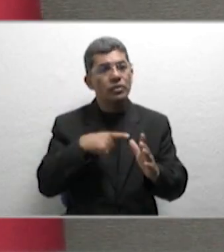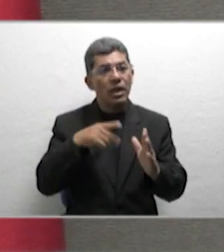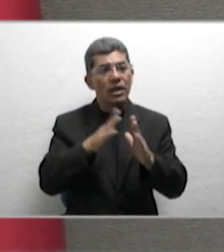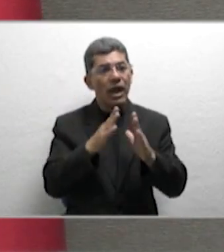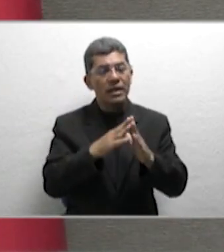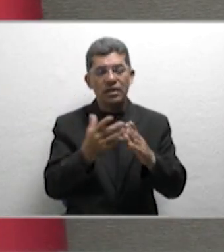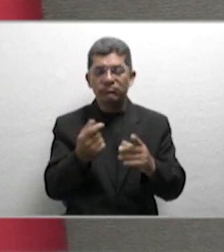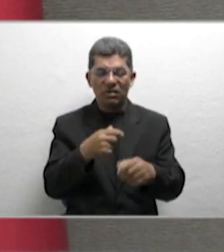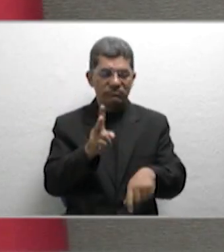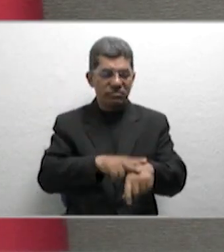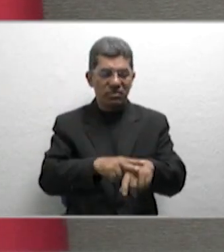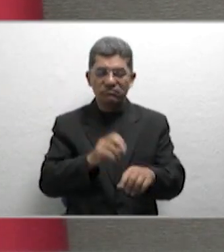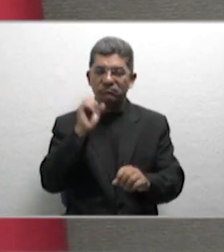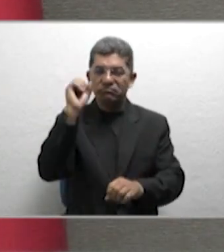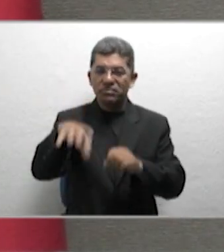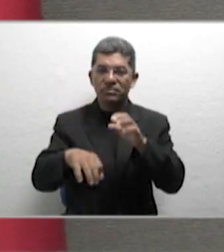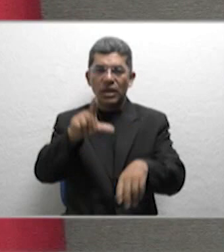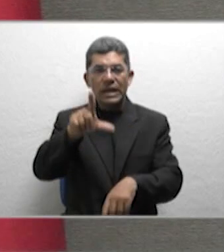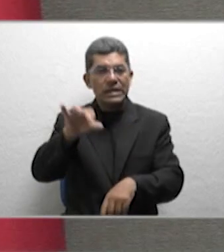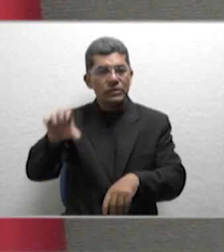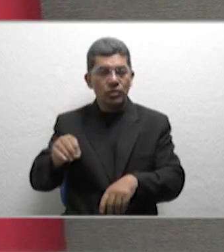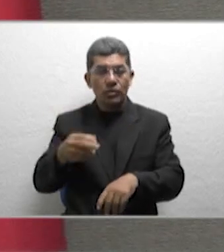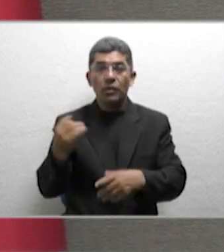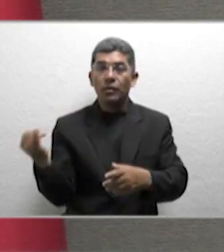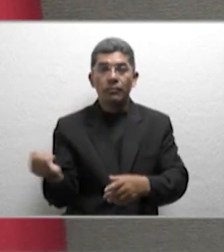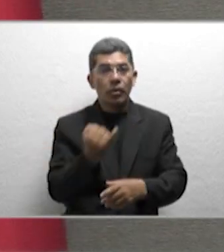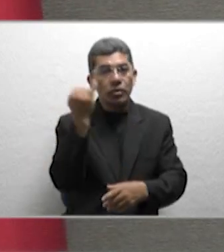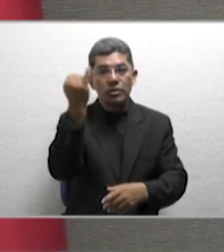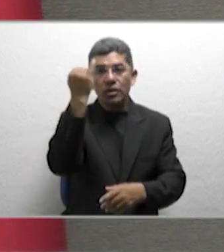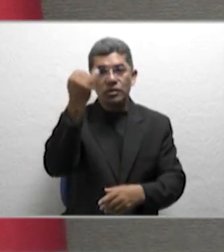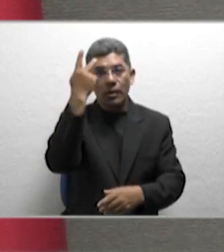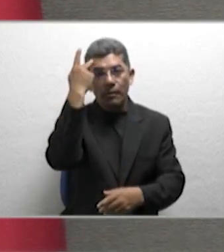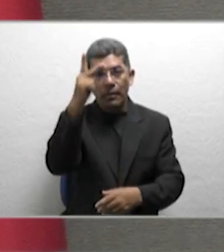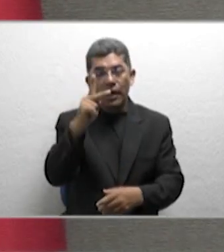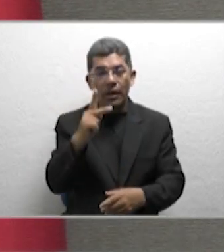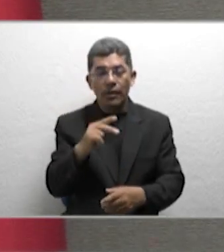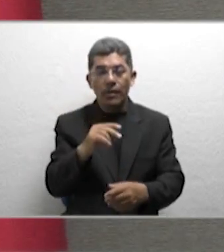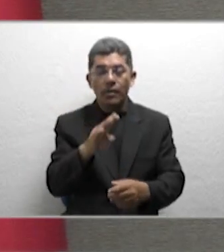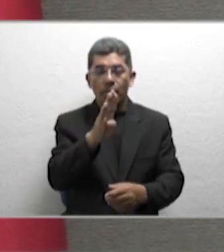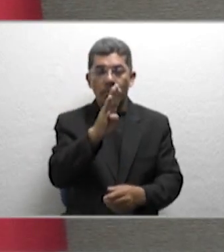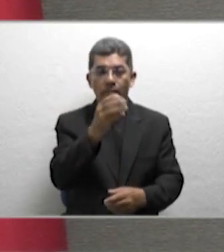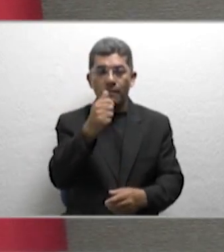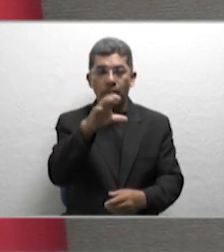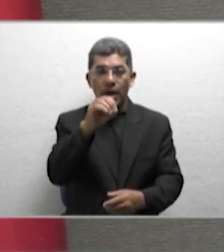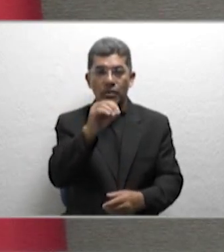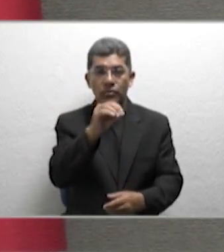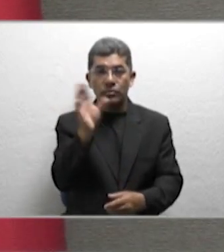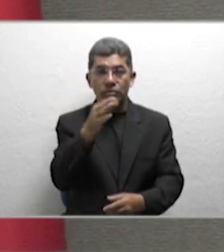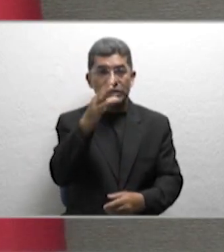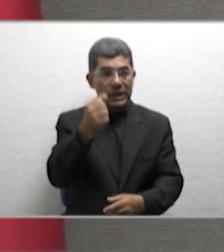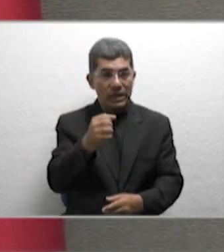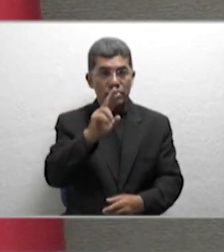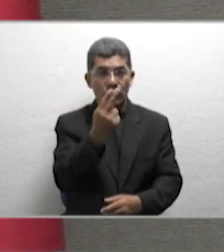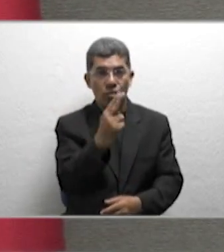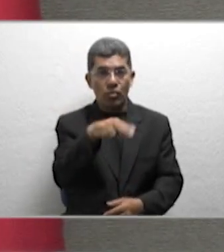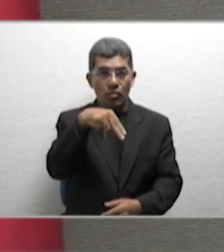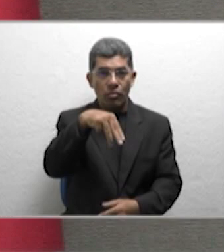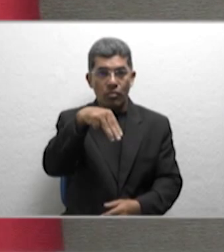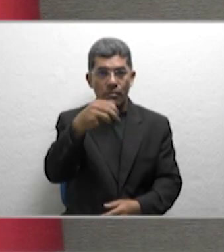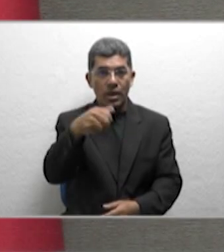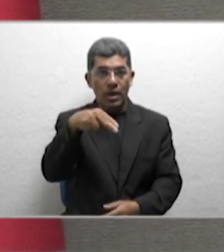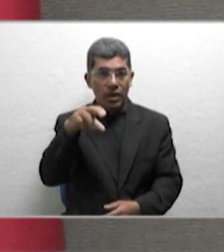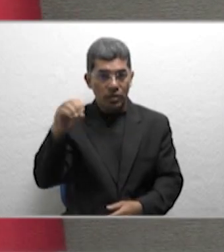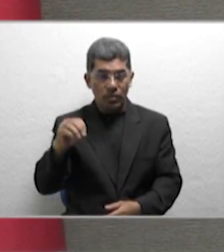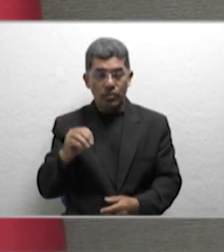e joga fora eles são muito importantes para os bancos de leite humano porque quando você doa